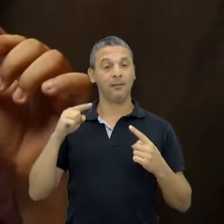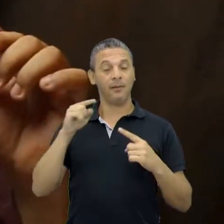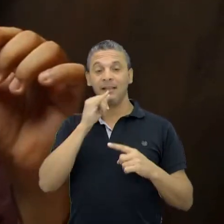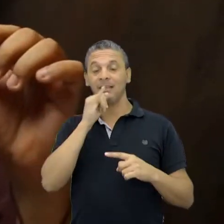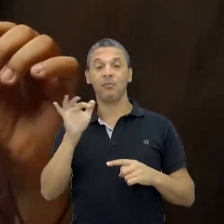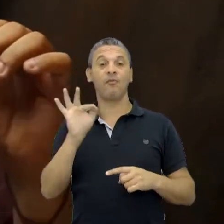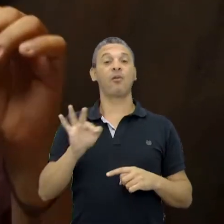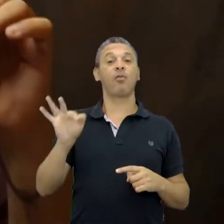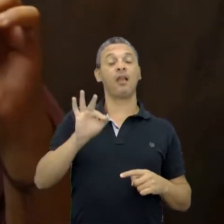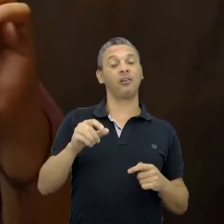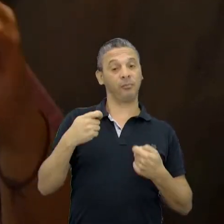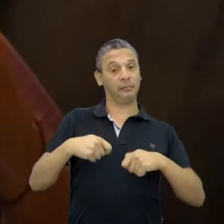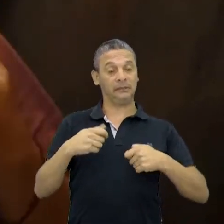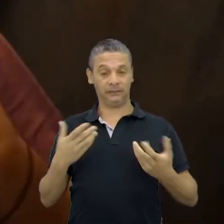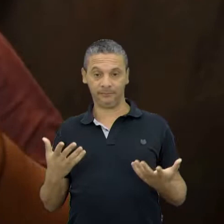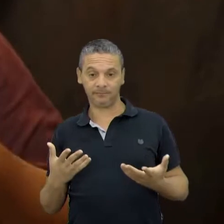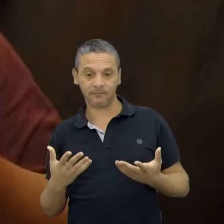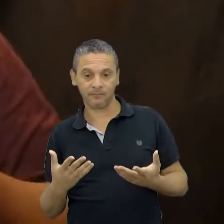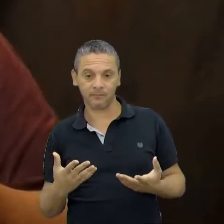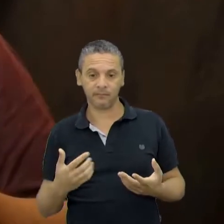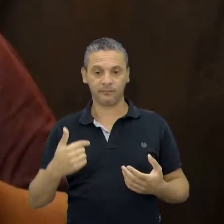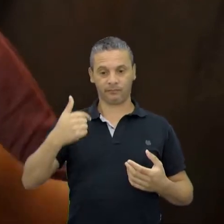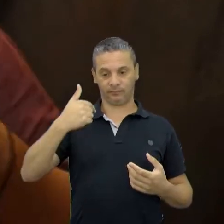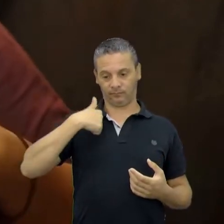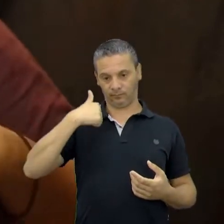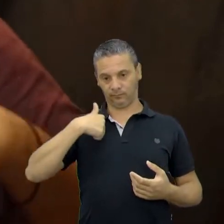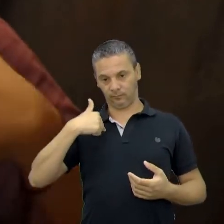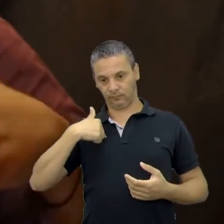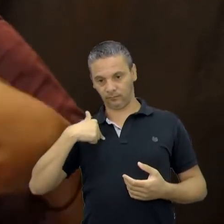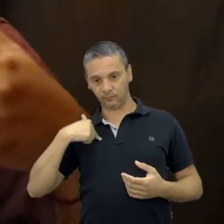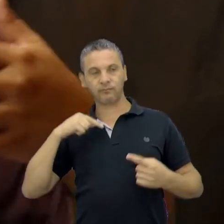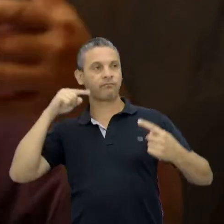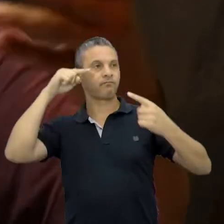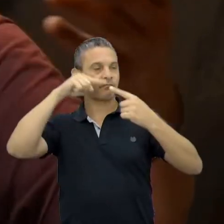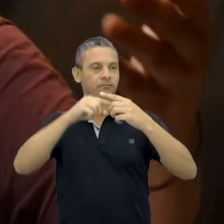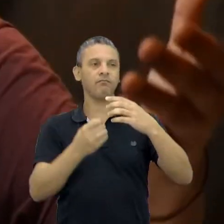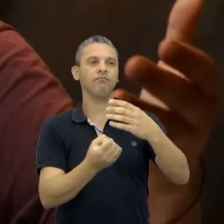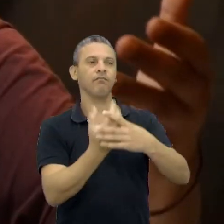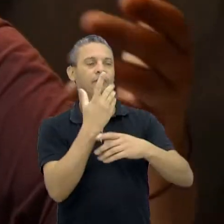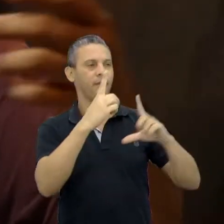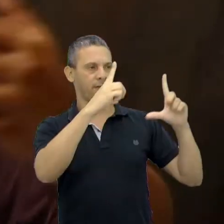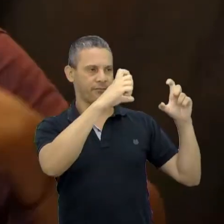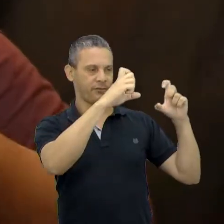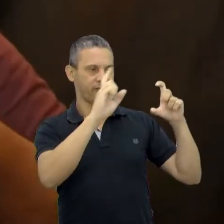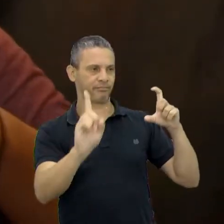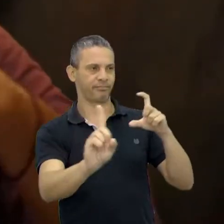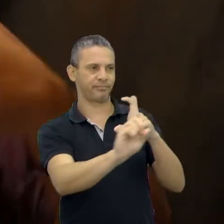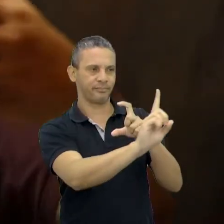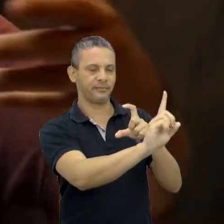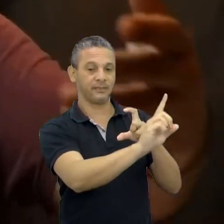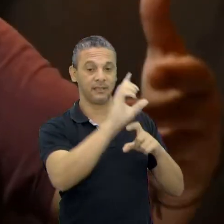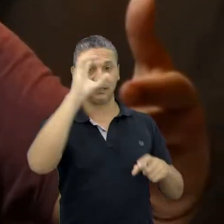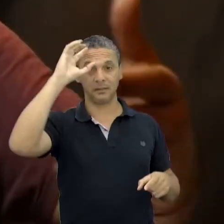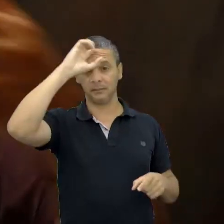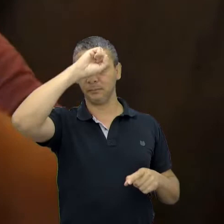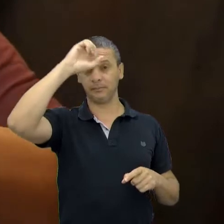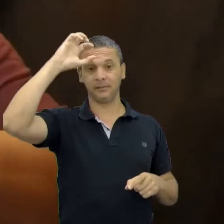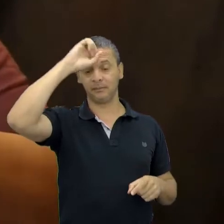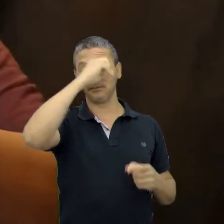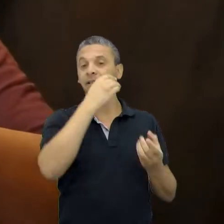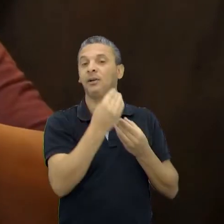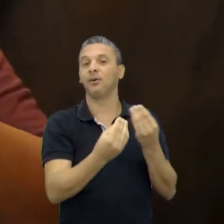acadêmicos. Ou seja, eu quero me colocar no processo de realização dessa foto para eu aprender o processo